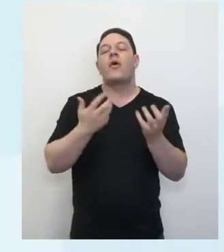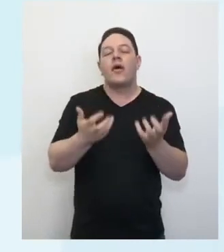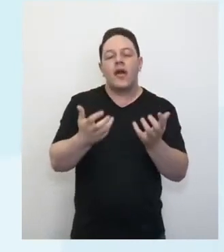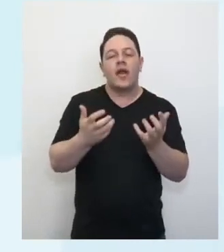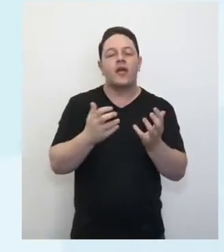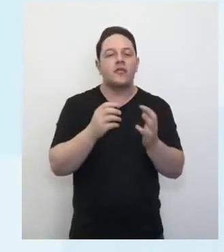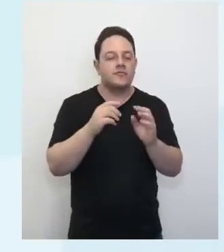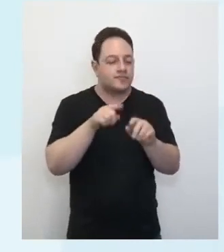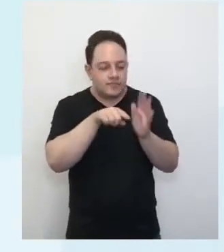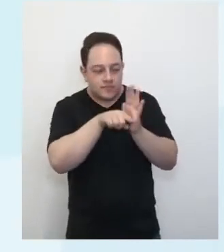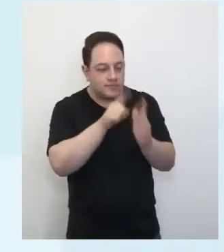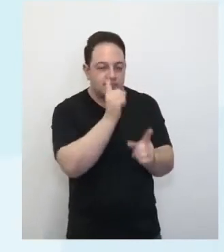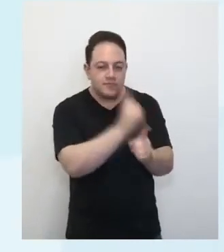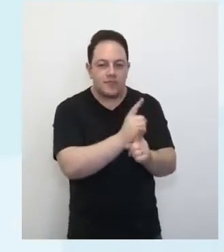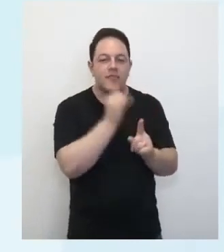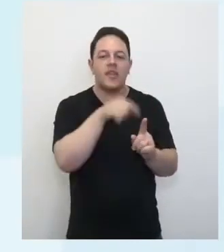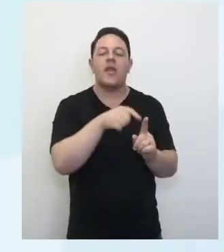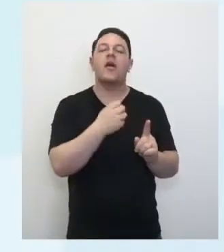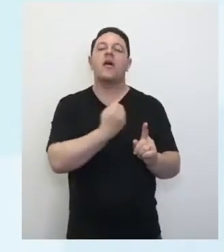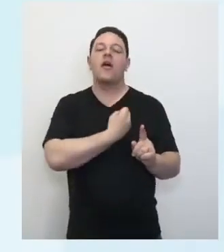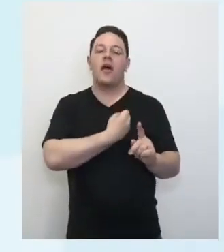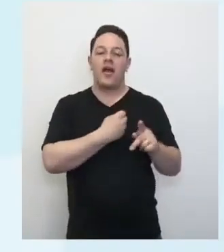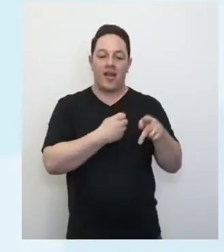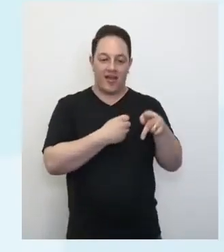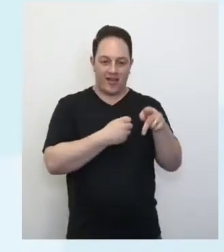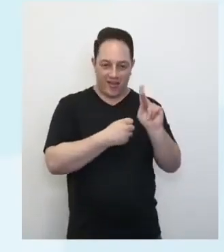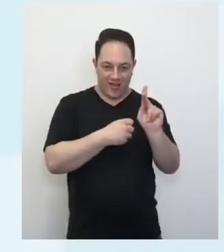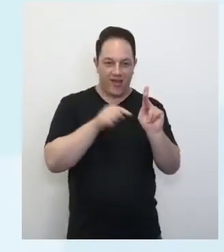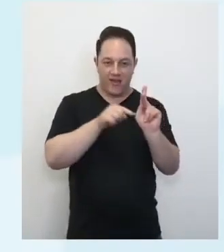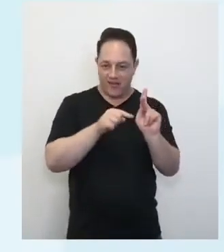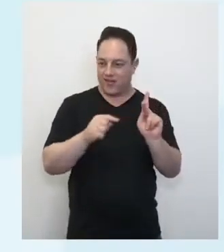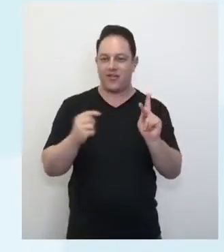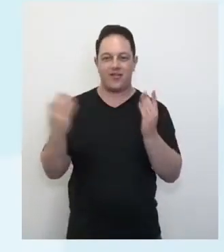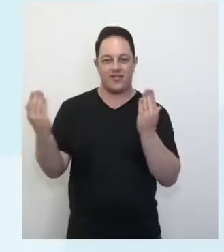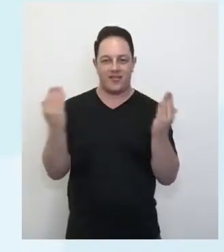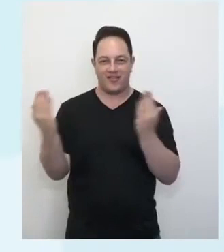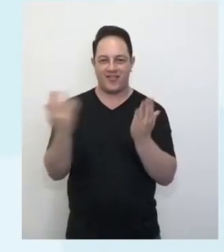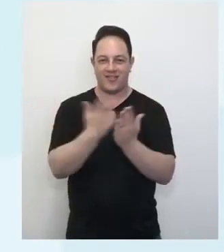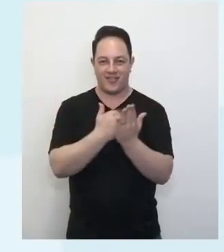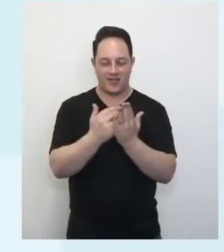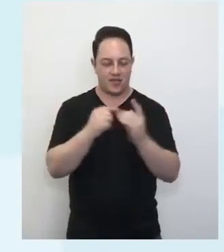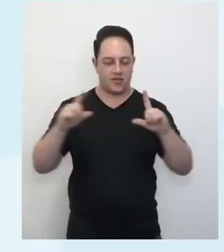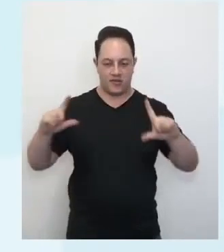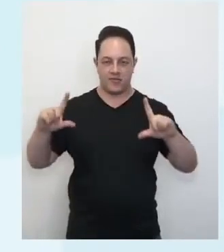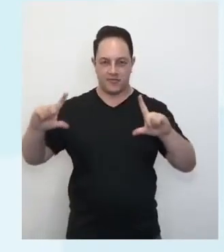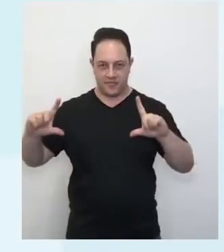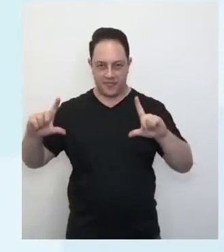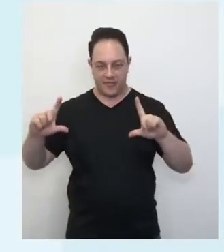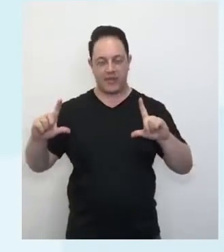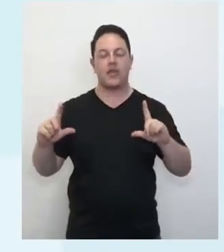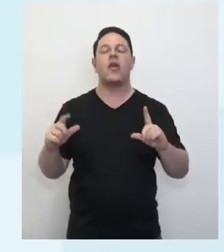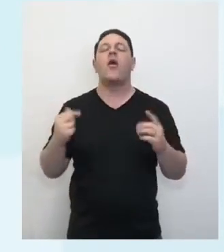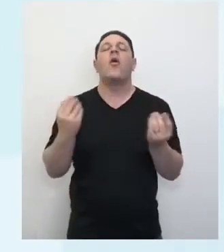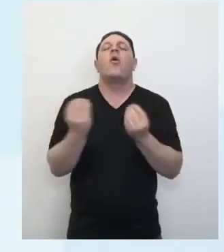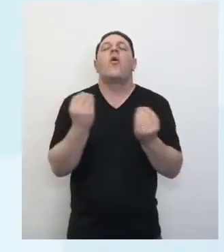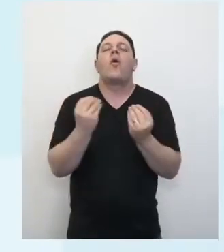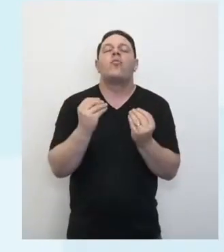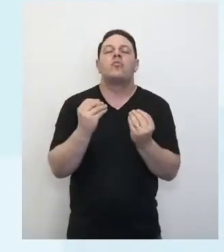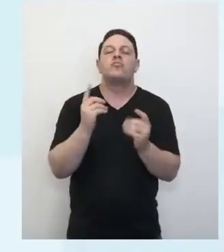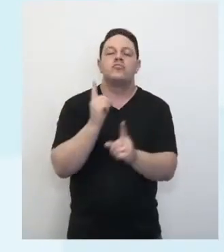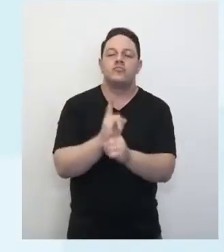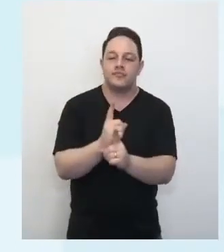cá entre essas duas figuras eu obtenho de que